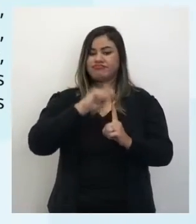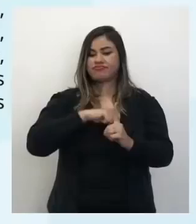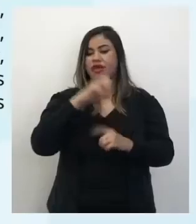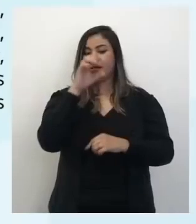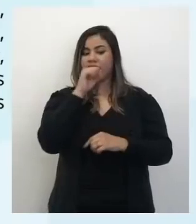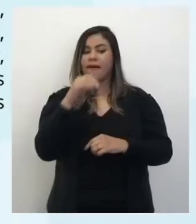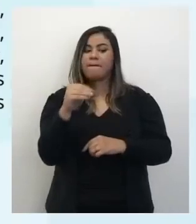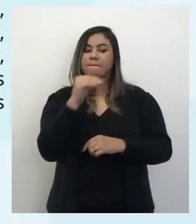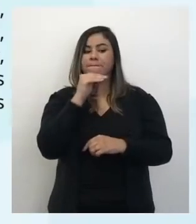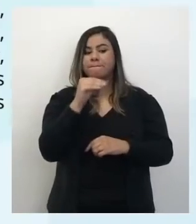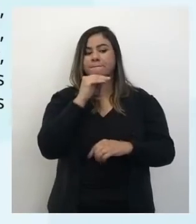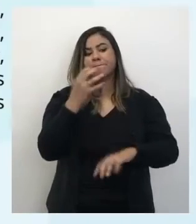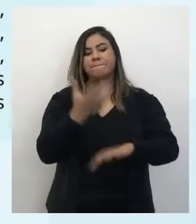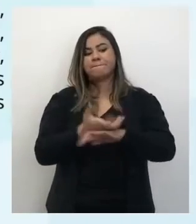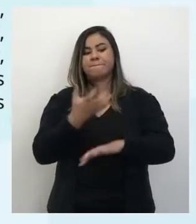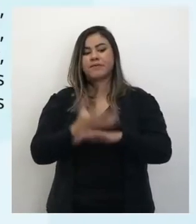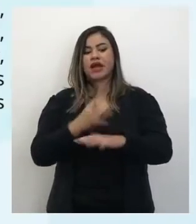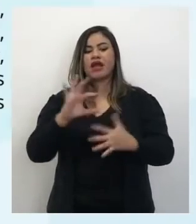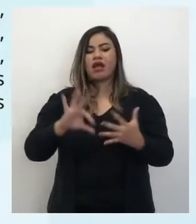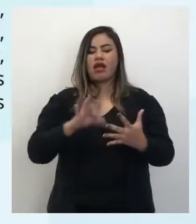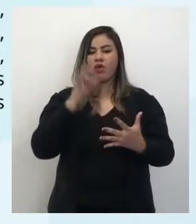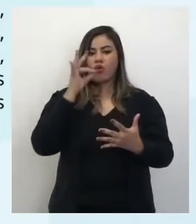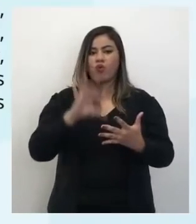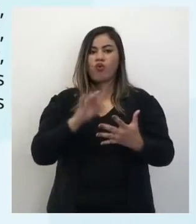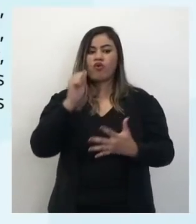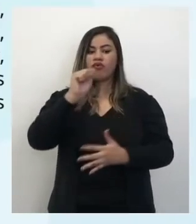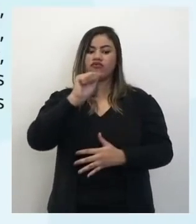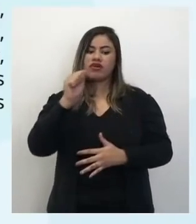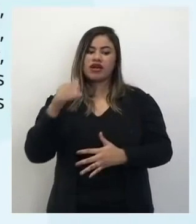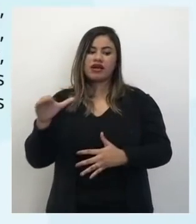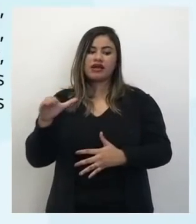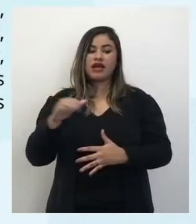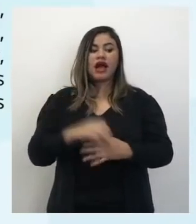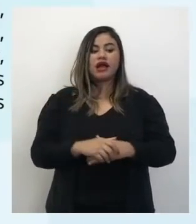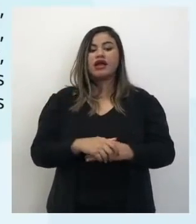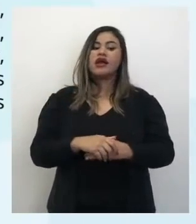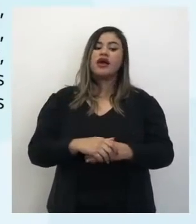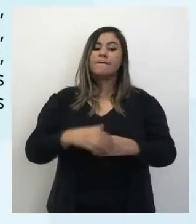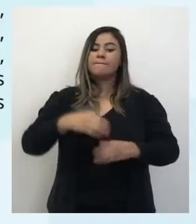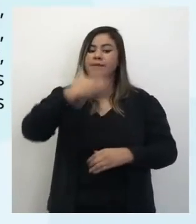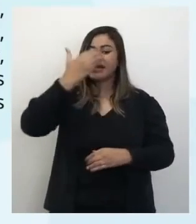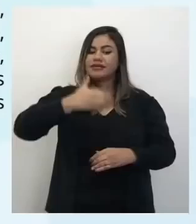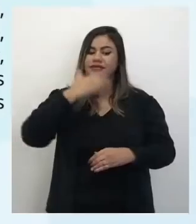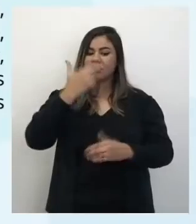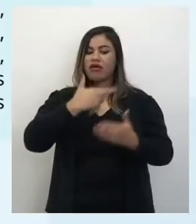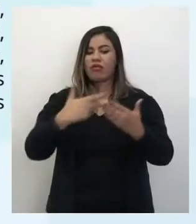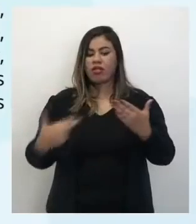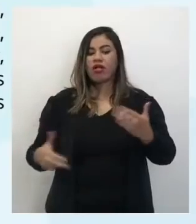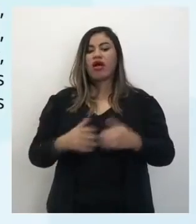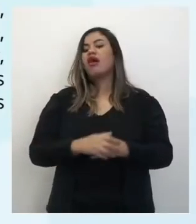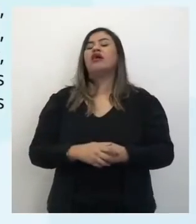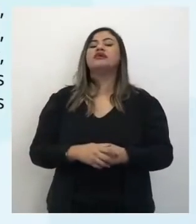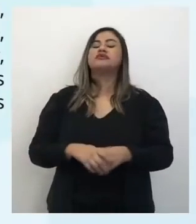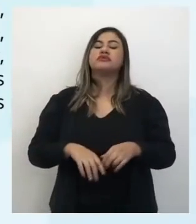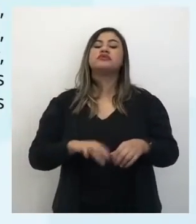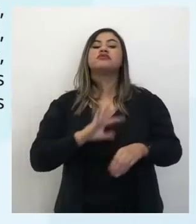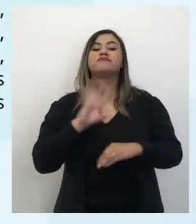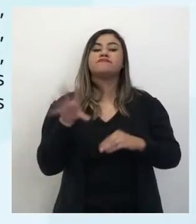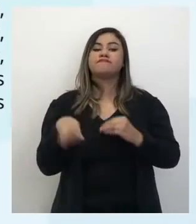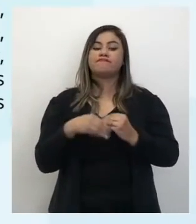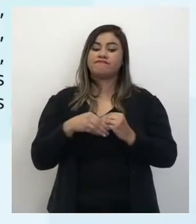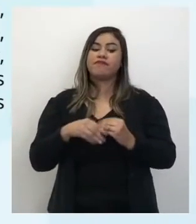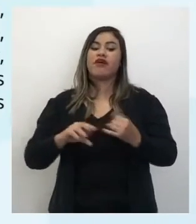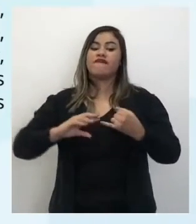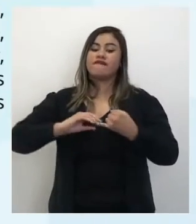banana, laranja, manga, abacaxi, uva, açaí, maçã e etc., além de